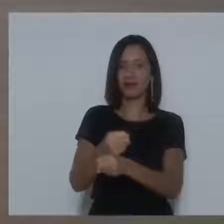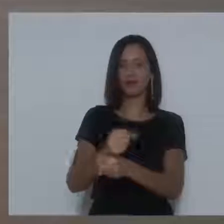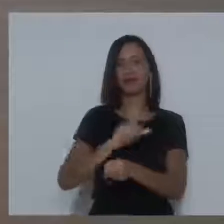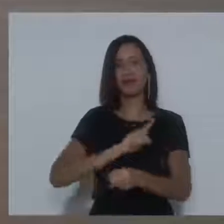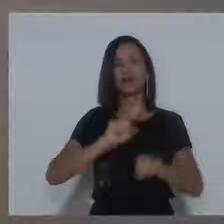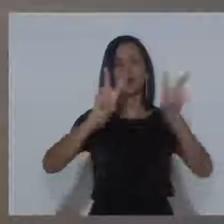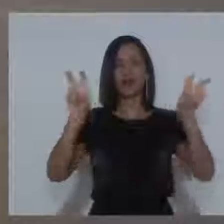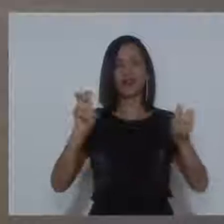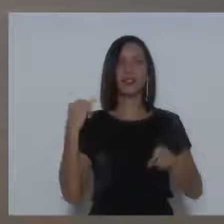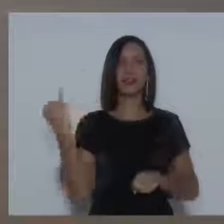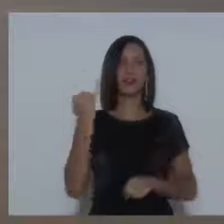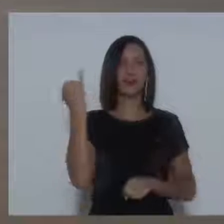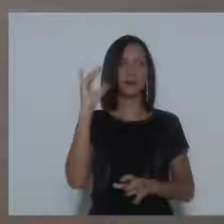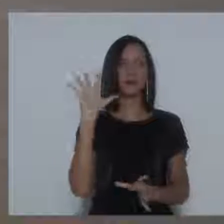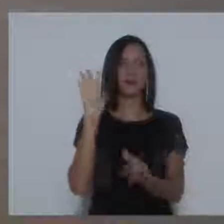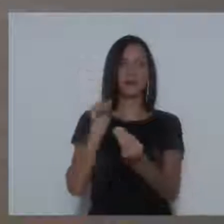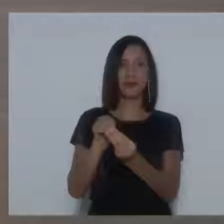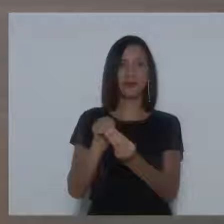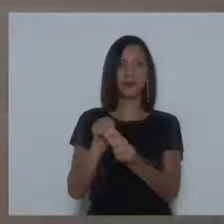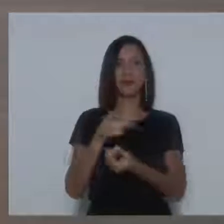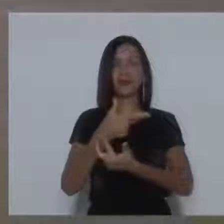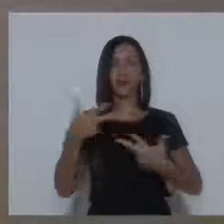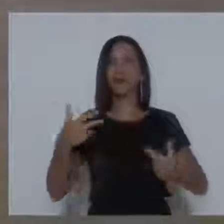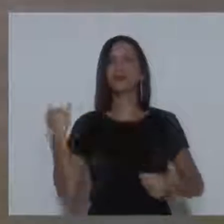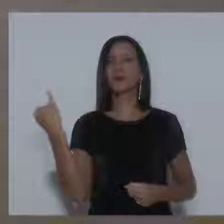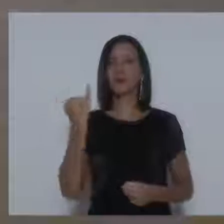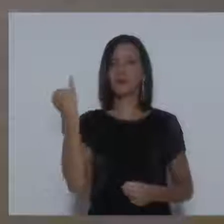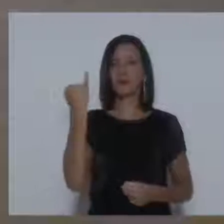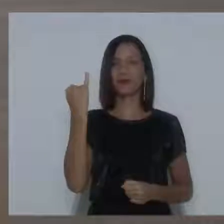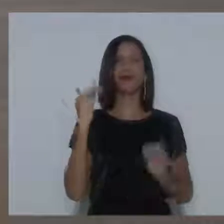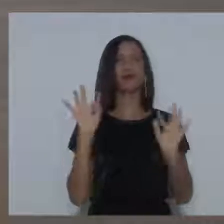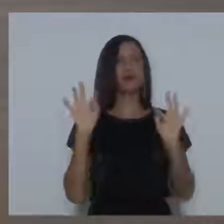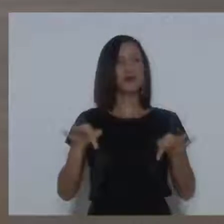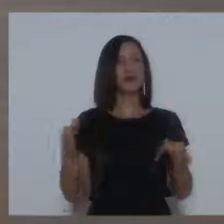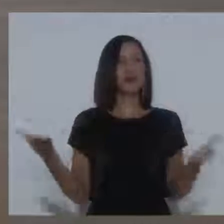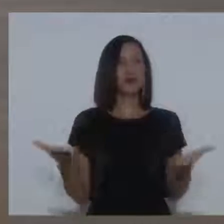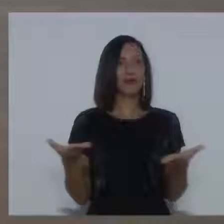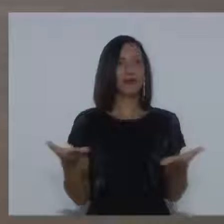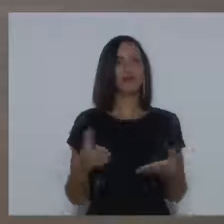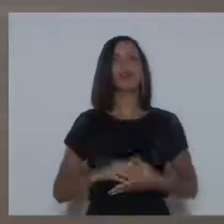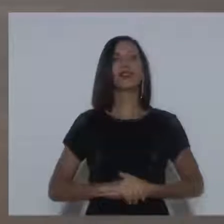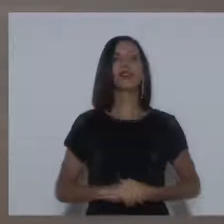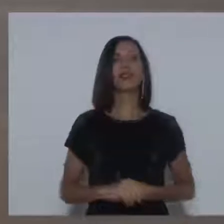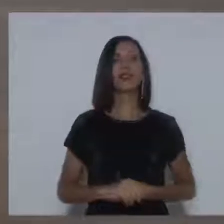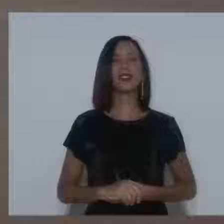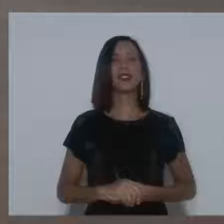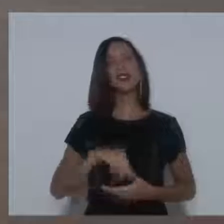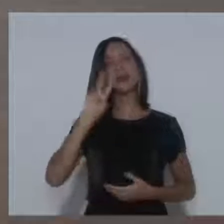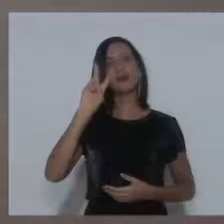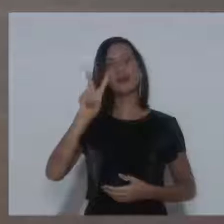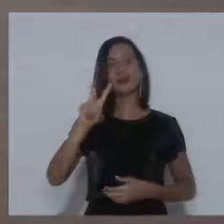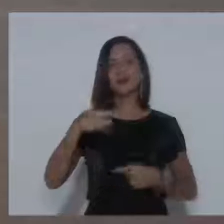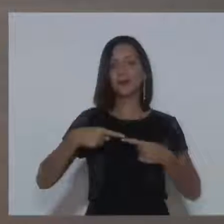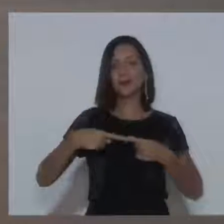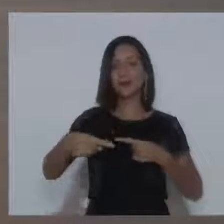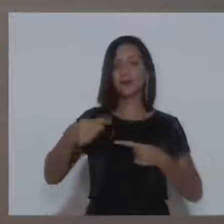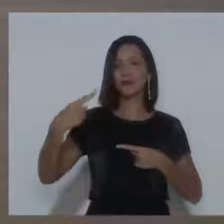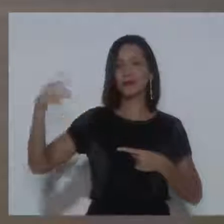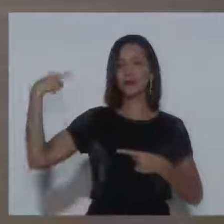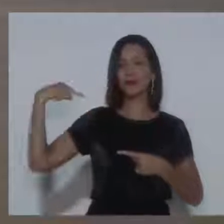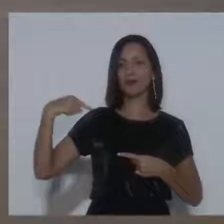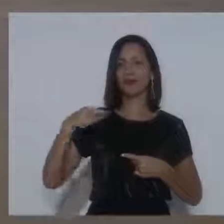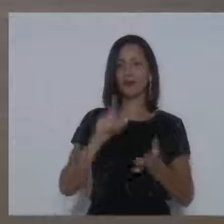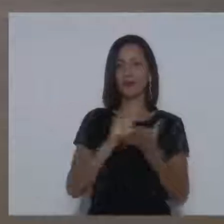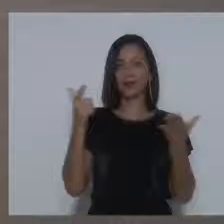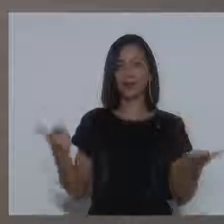teremos em breve, que é o plano diretor. Algo importante, finalizo agora, vi na semana passada nas mídias, né, o